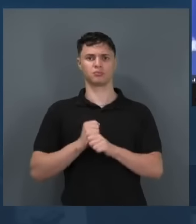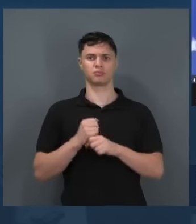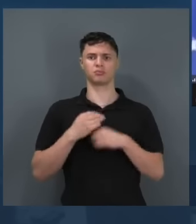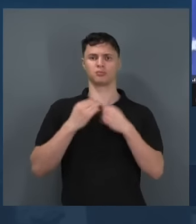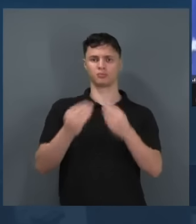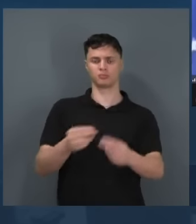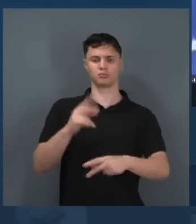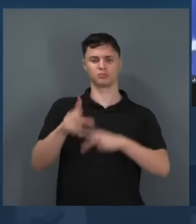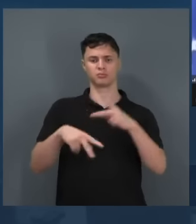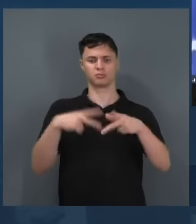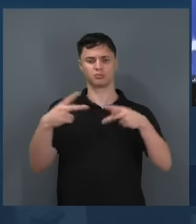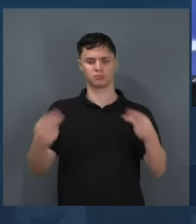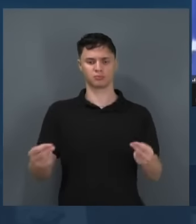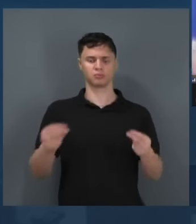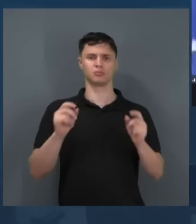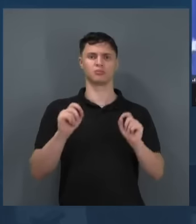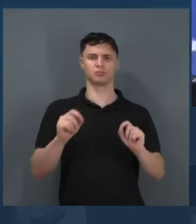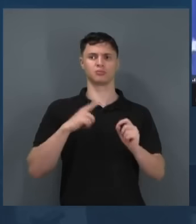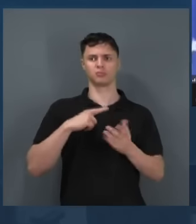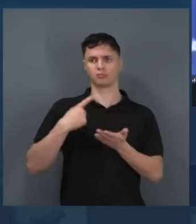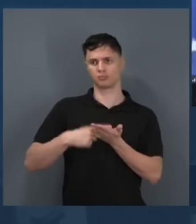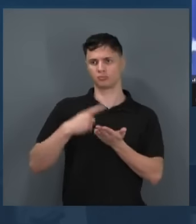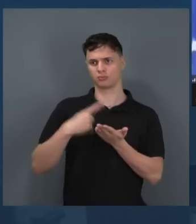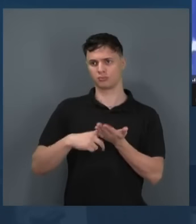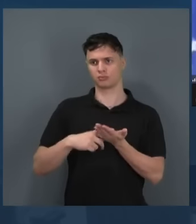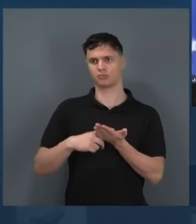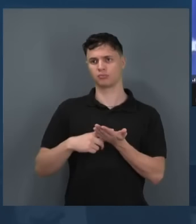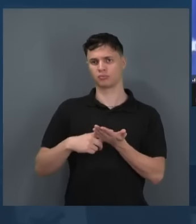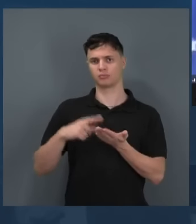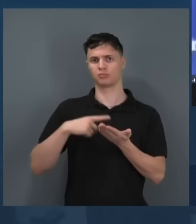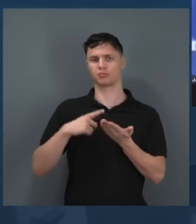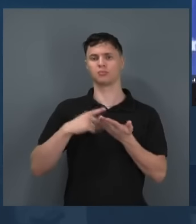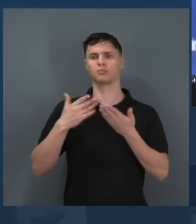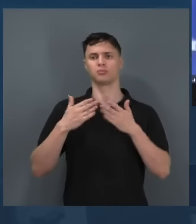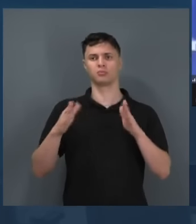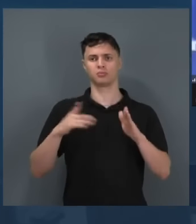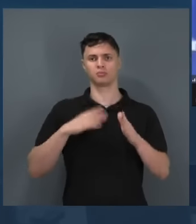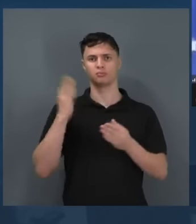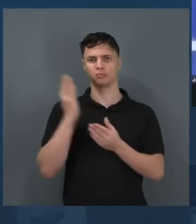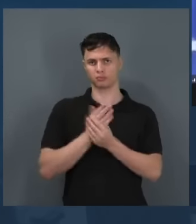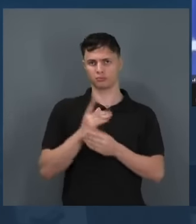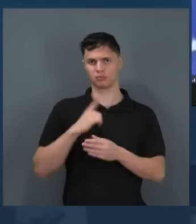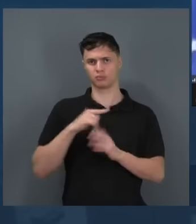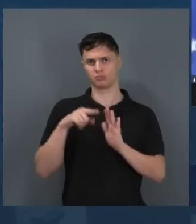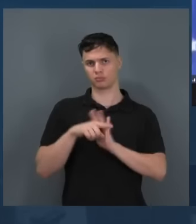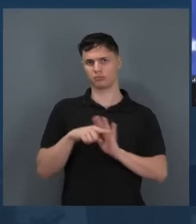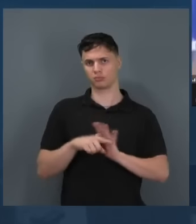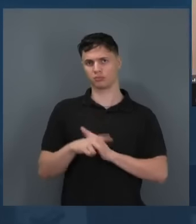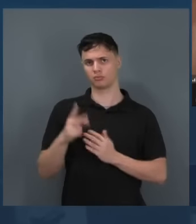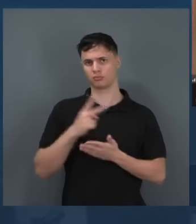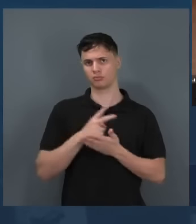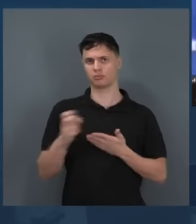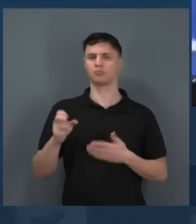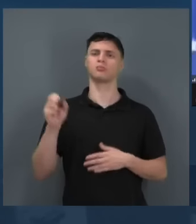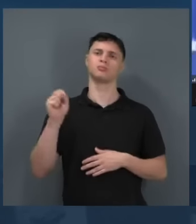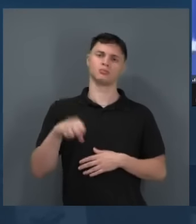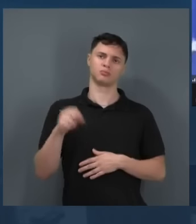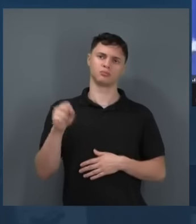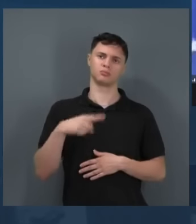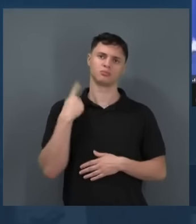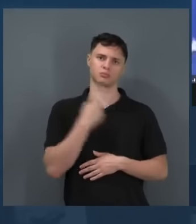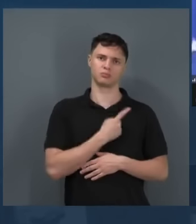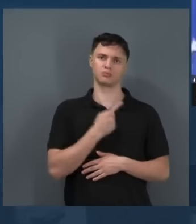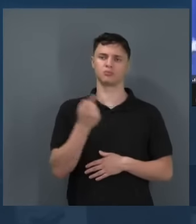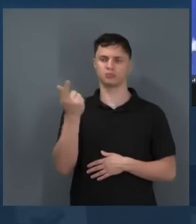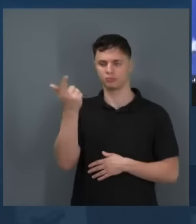presente esse cumprimento, que é abrir um processo, analisar um processo de impeachment, que aí sim nós voltaremos